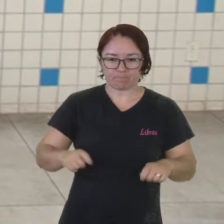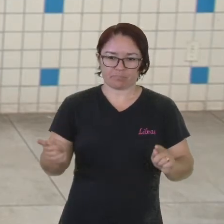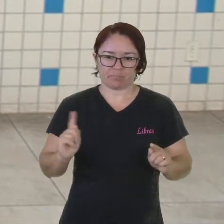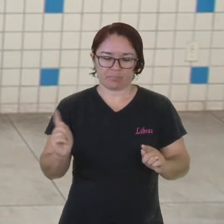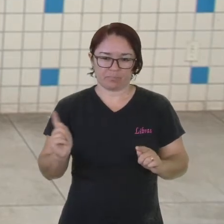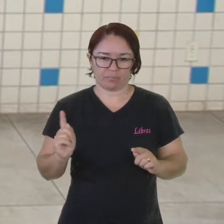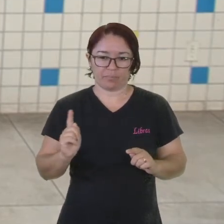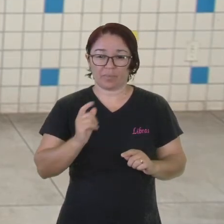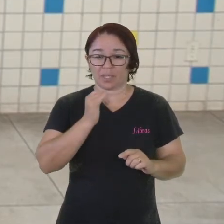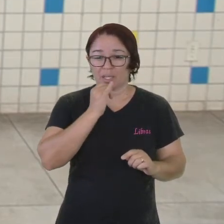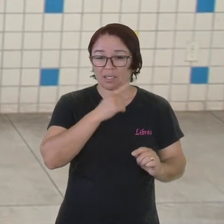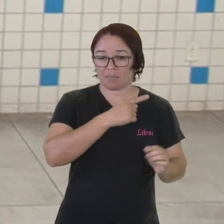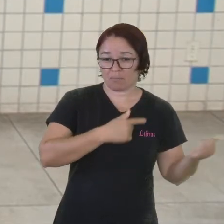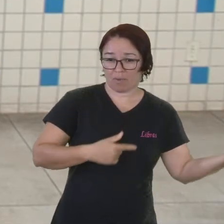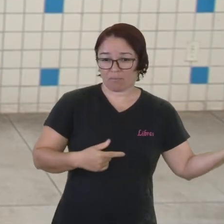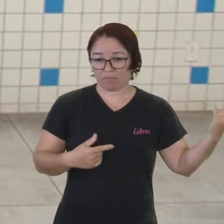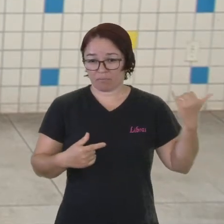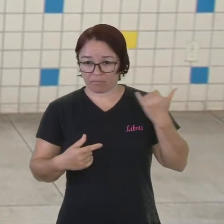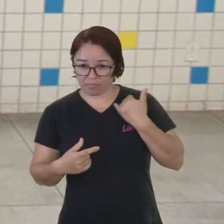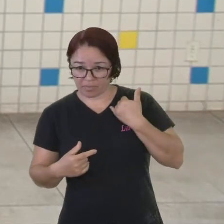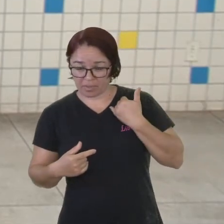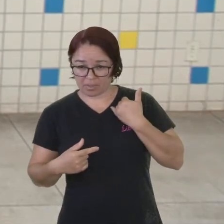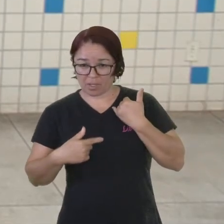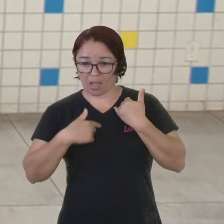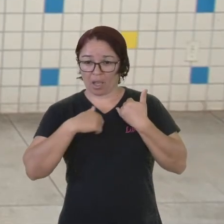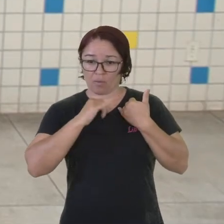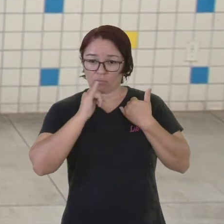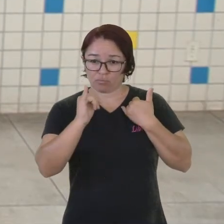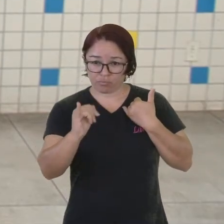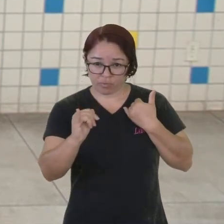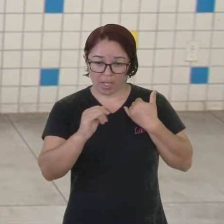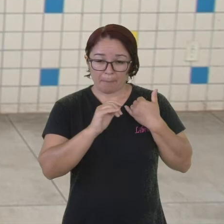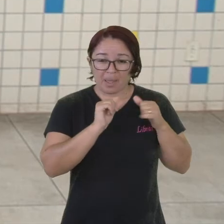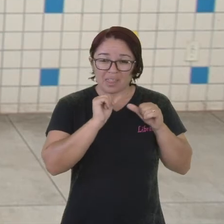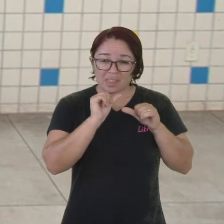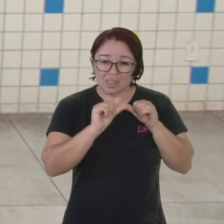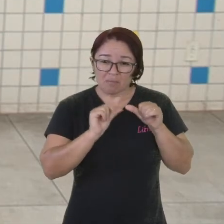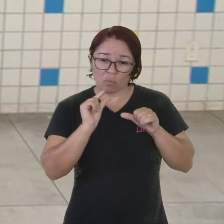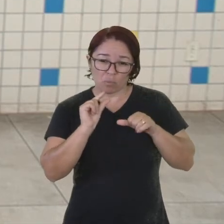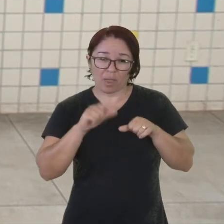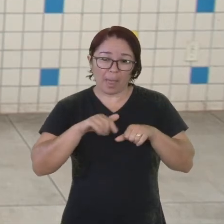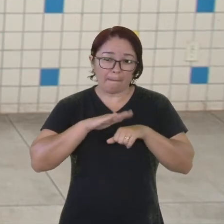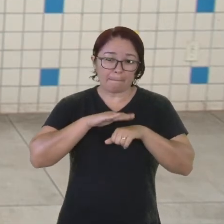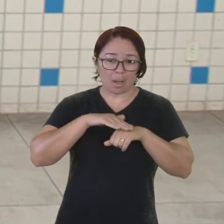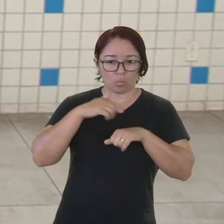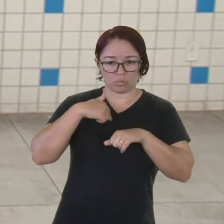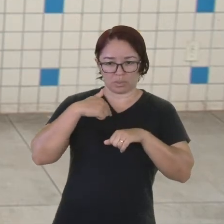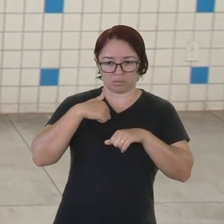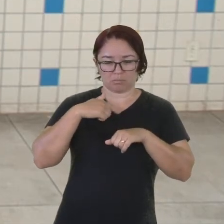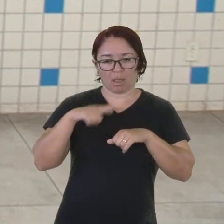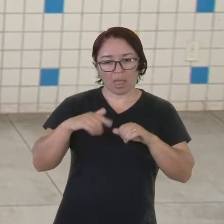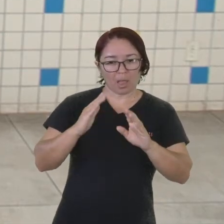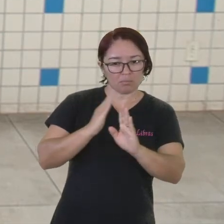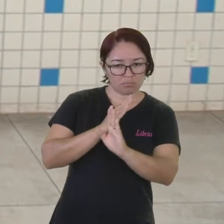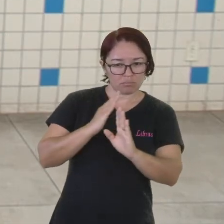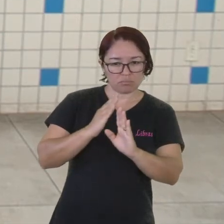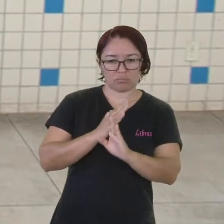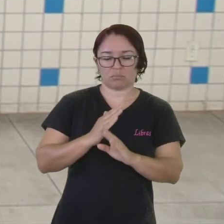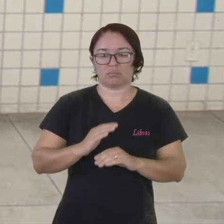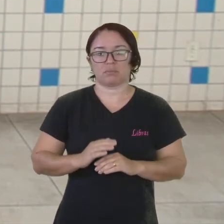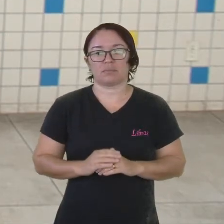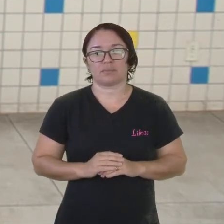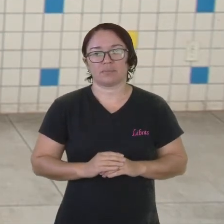me disse, mas eu vou contar com as minhas palavras, por isso é o discurso indireto. Não tem a necessidade